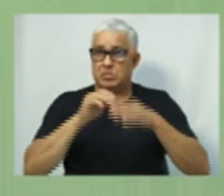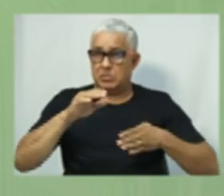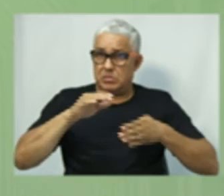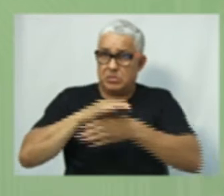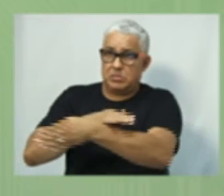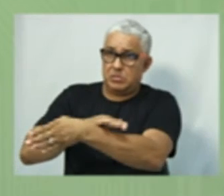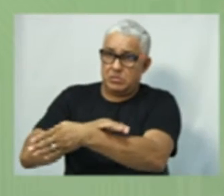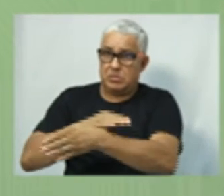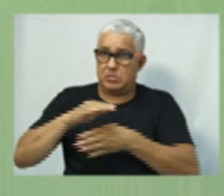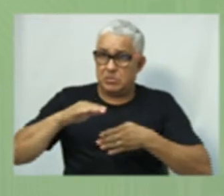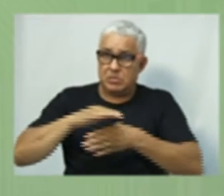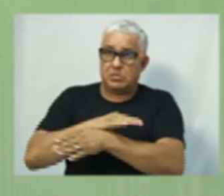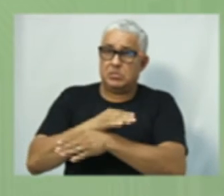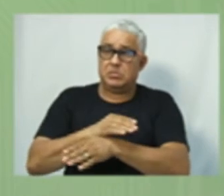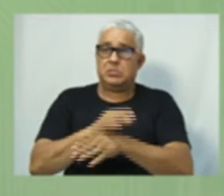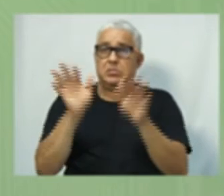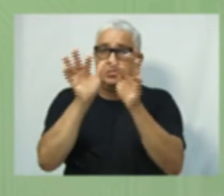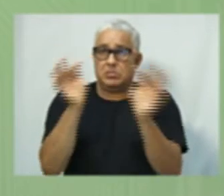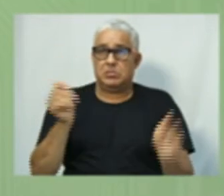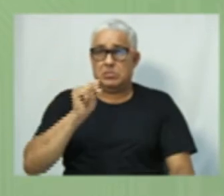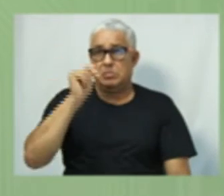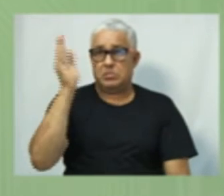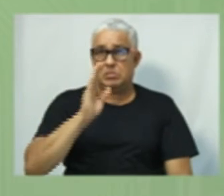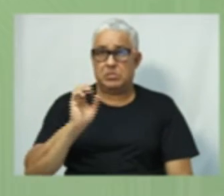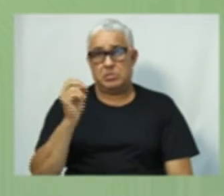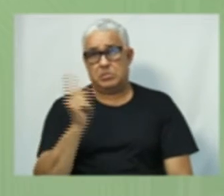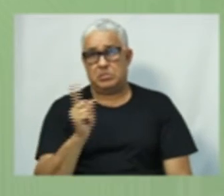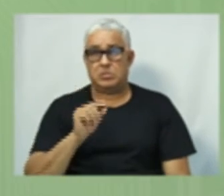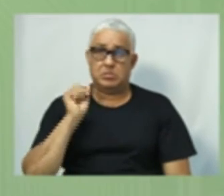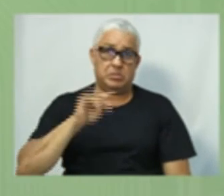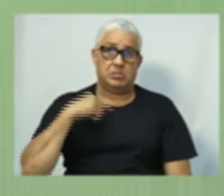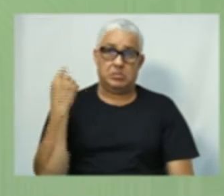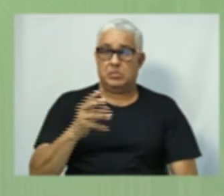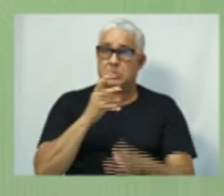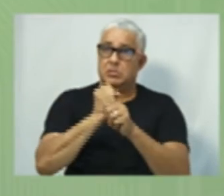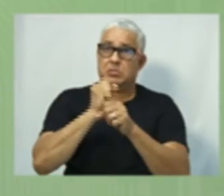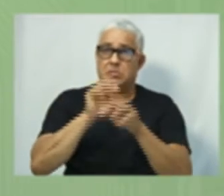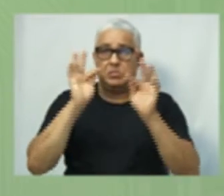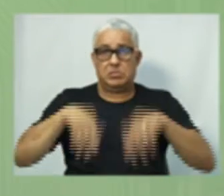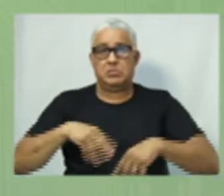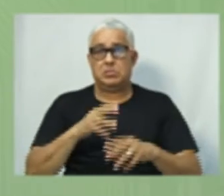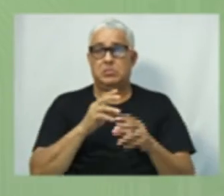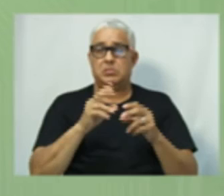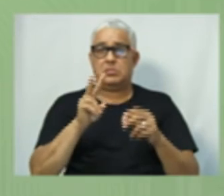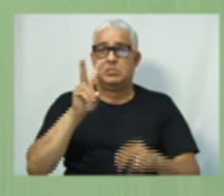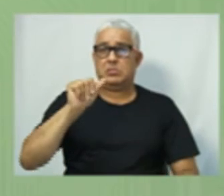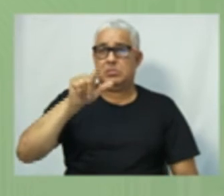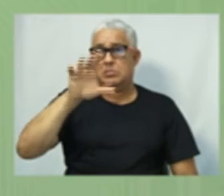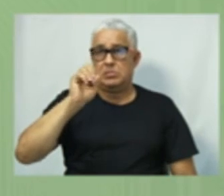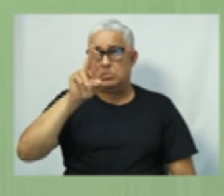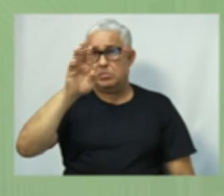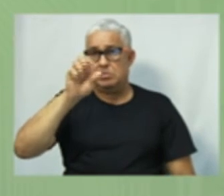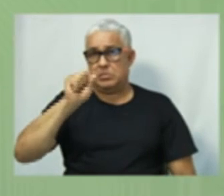Nacional ou não, ok? E se nós formos calcular no final o valor de tudo isso aqui,